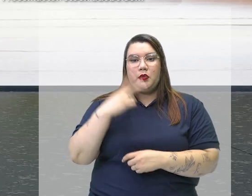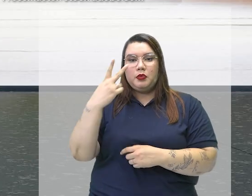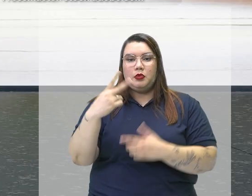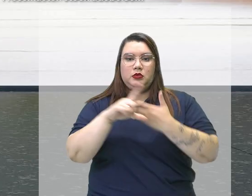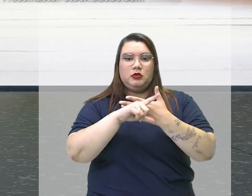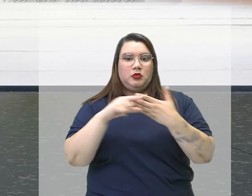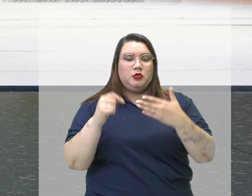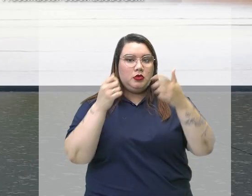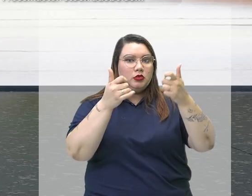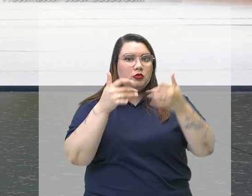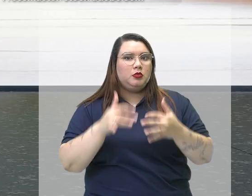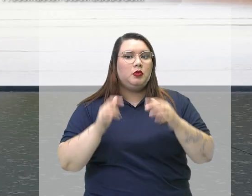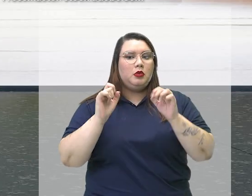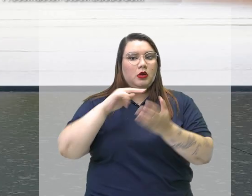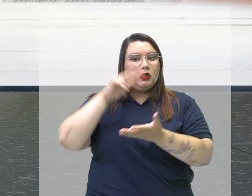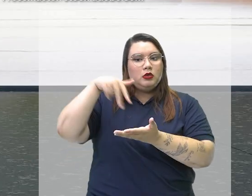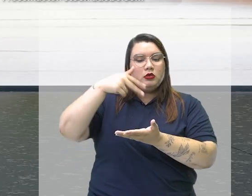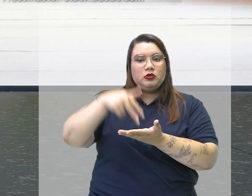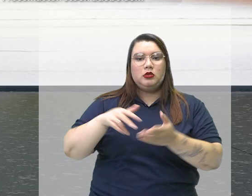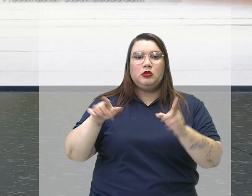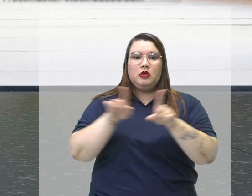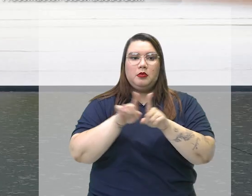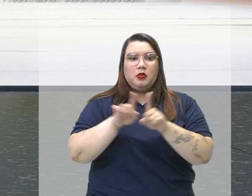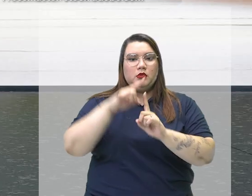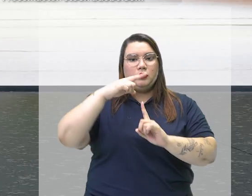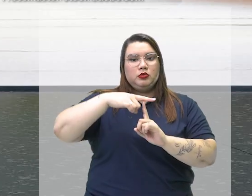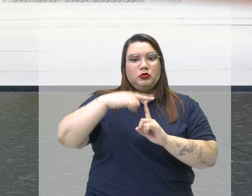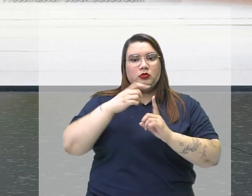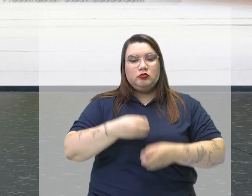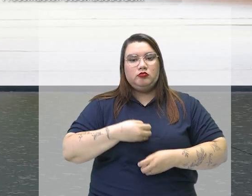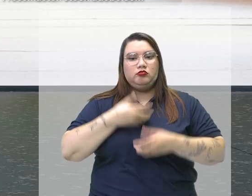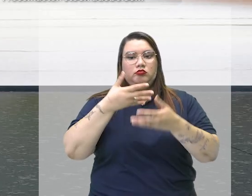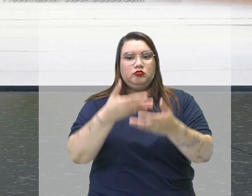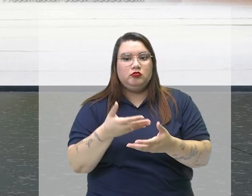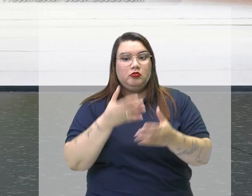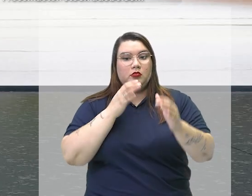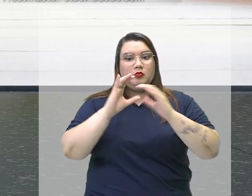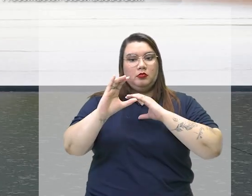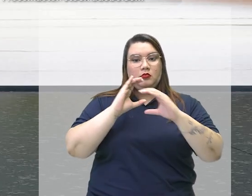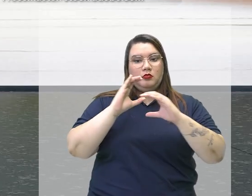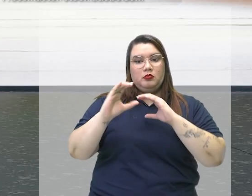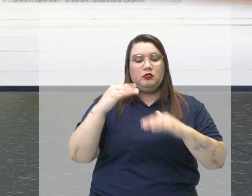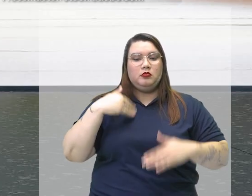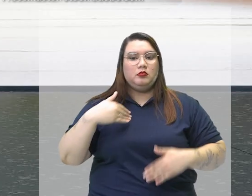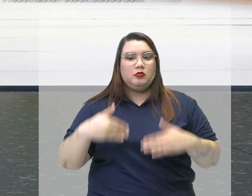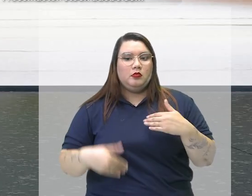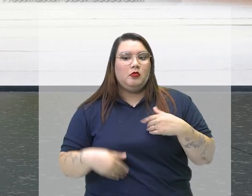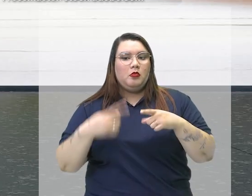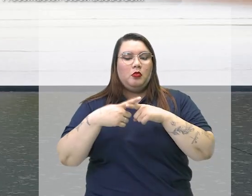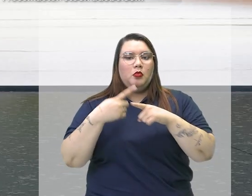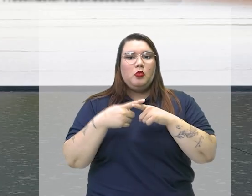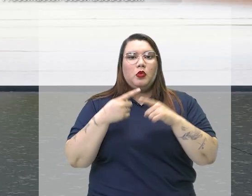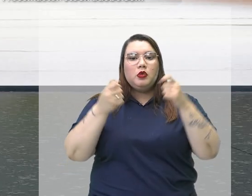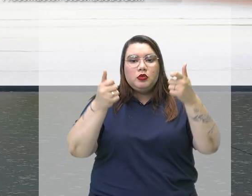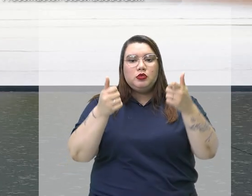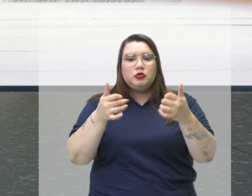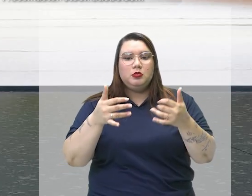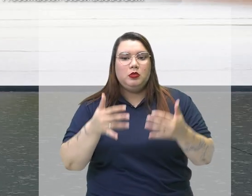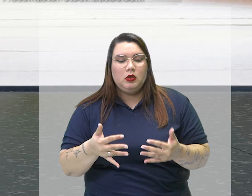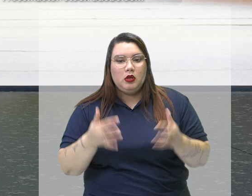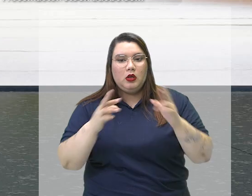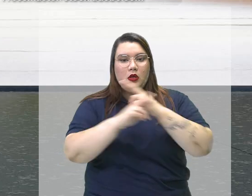Segundo Darido e Rangel, a ginástica também é uma forma de expressão e comunicação